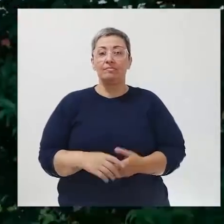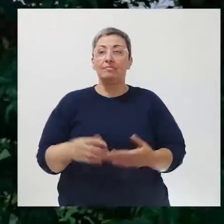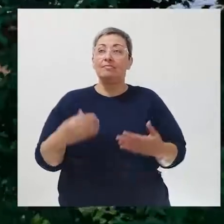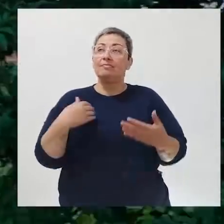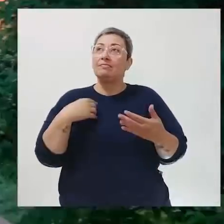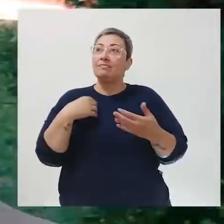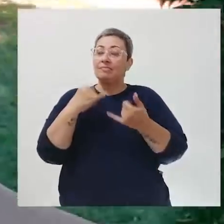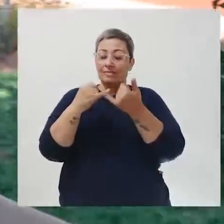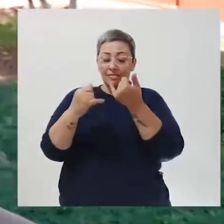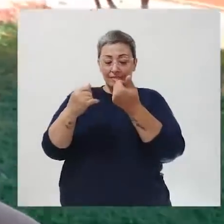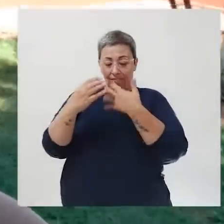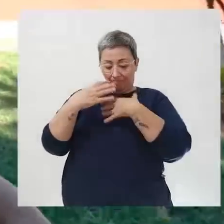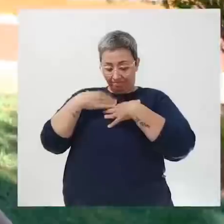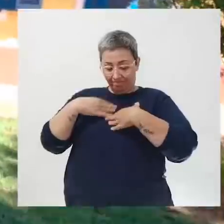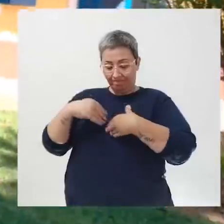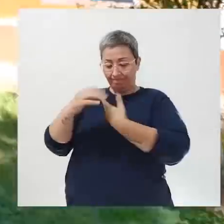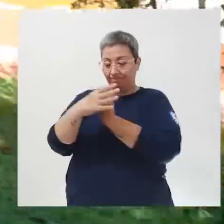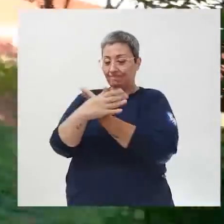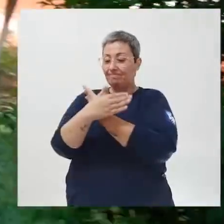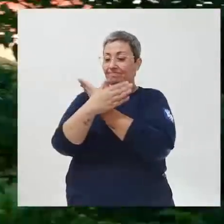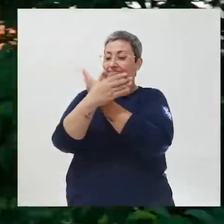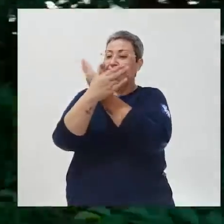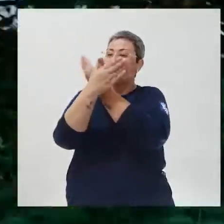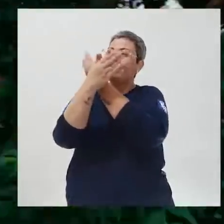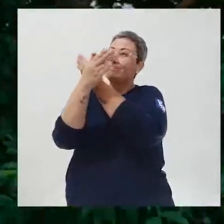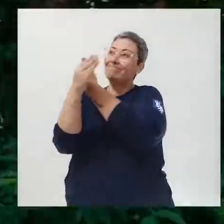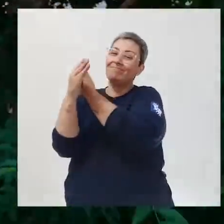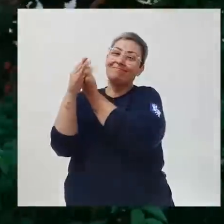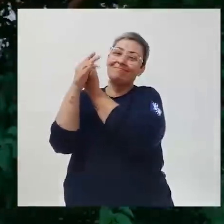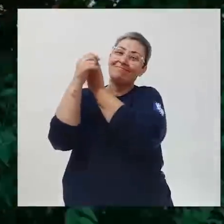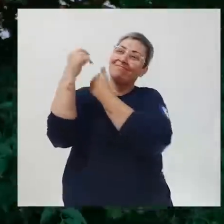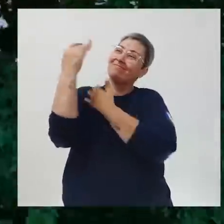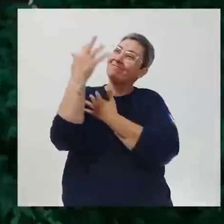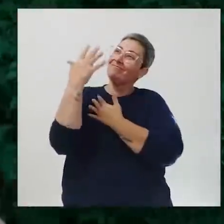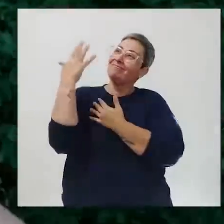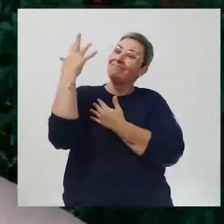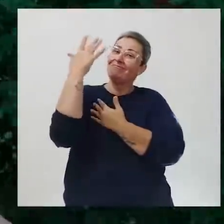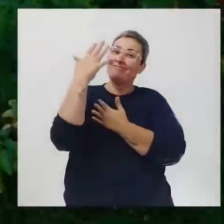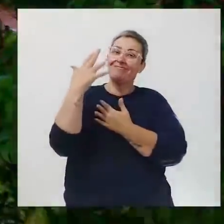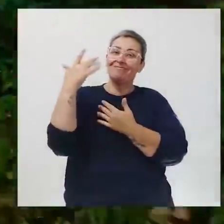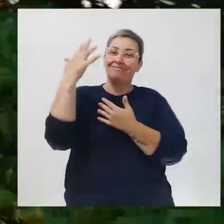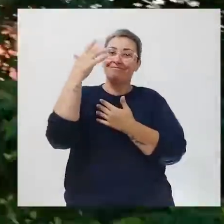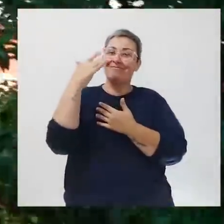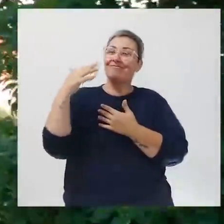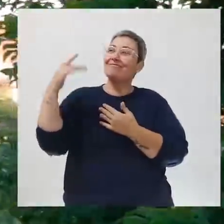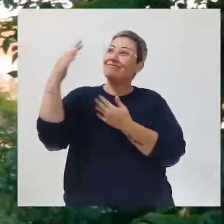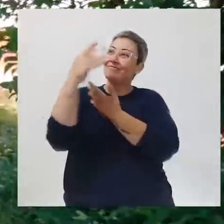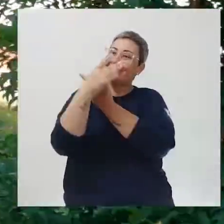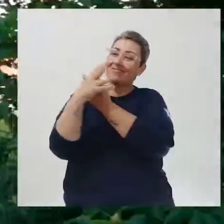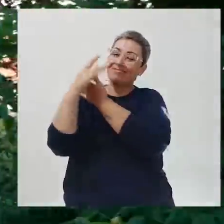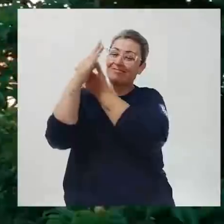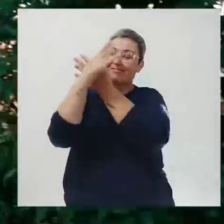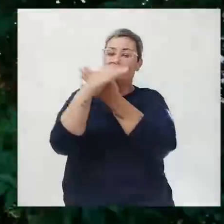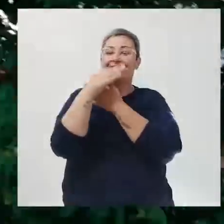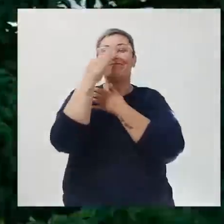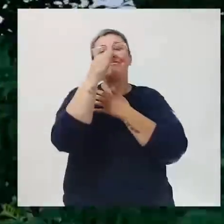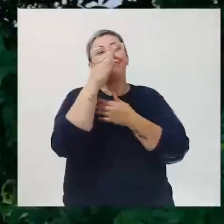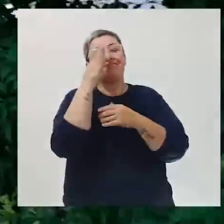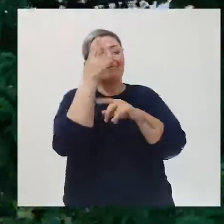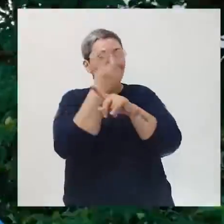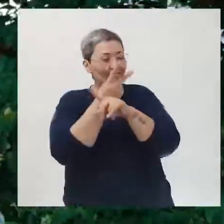Eu sou uma borboleta, pequenina e feiticeira. Ando no meio das